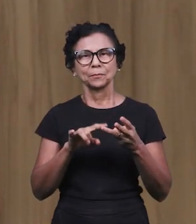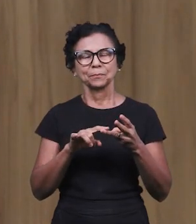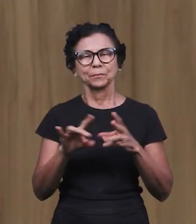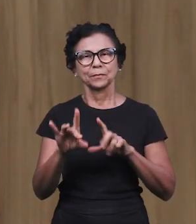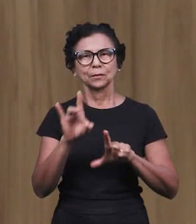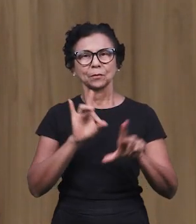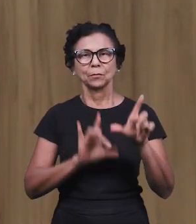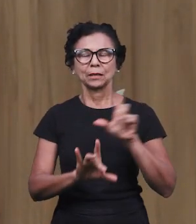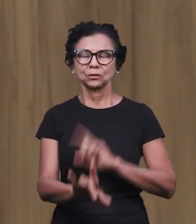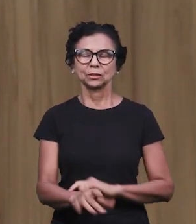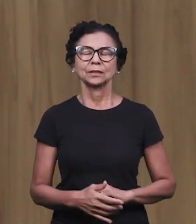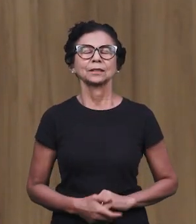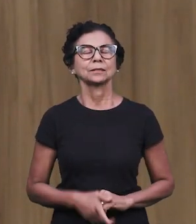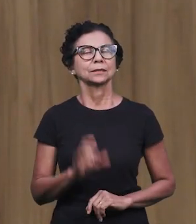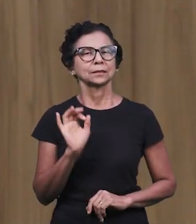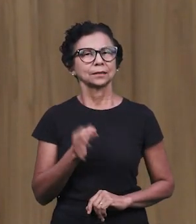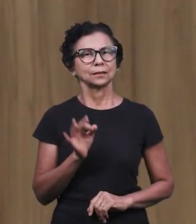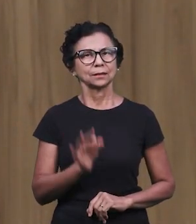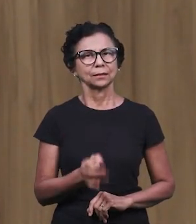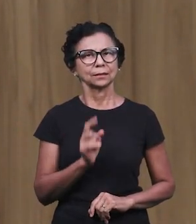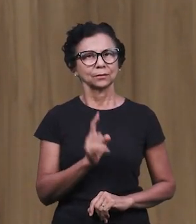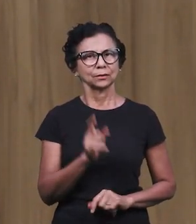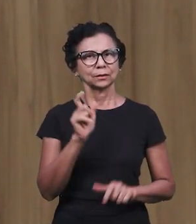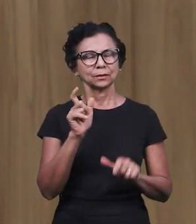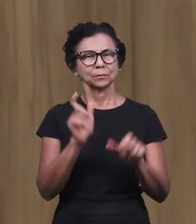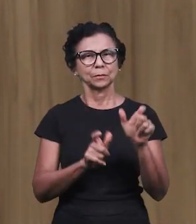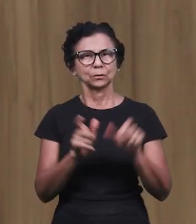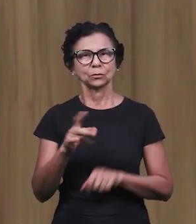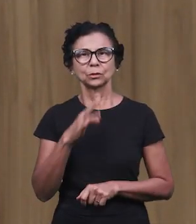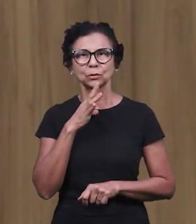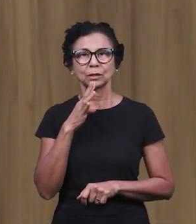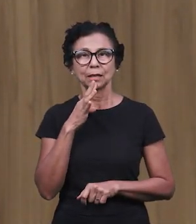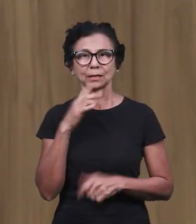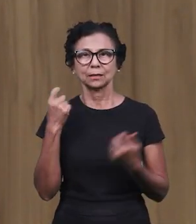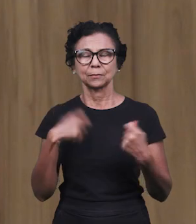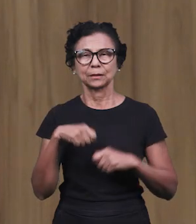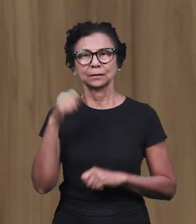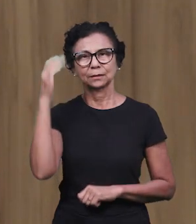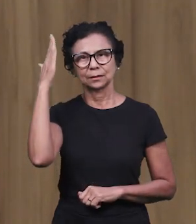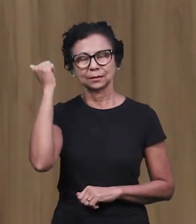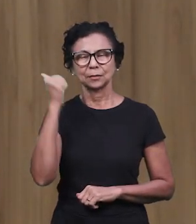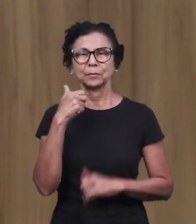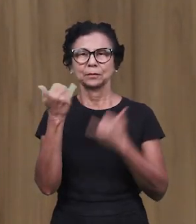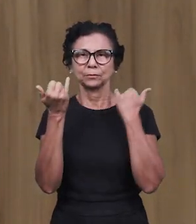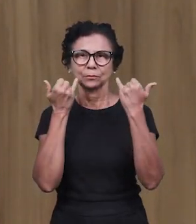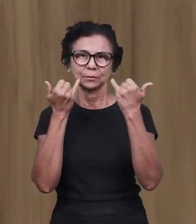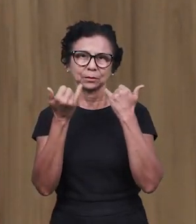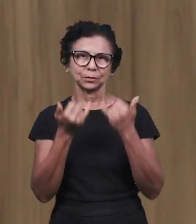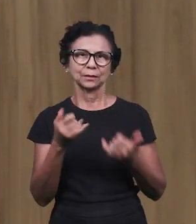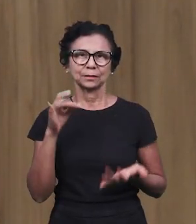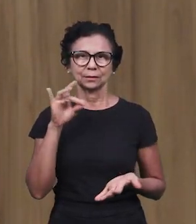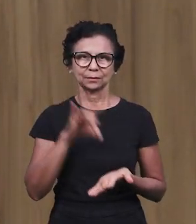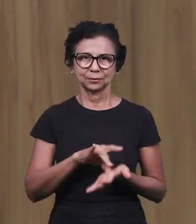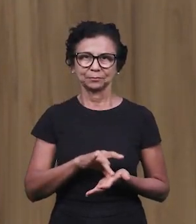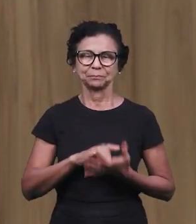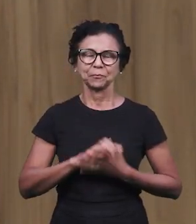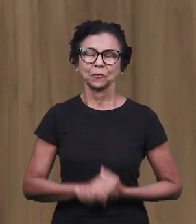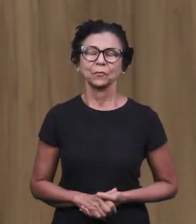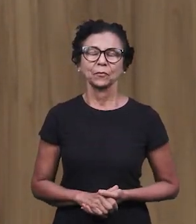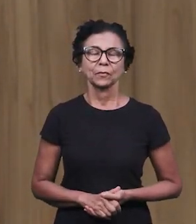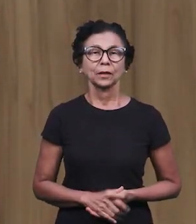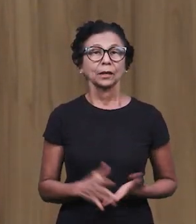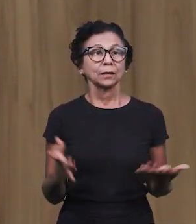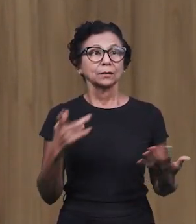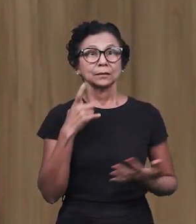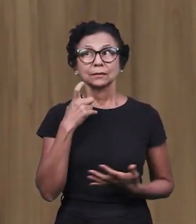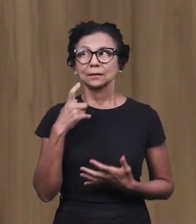você conhece muita gente que precisa saber do que nós estamos falando. E hoje o nosso tema é especial, muito interessante. Para mim,